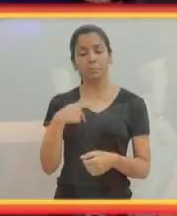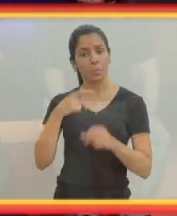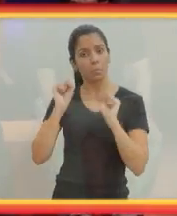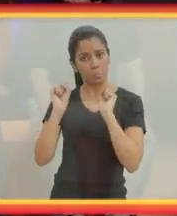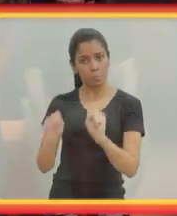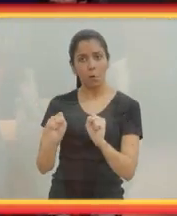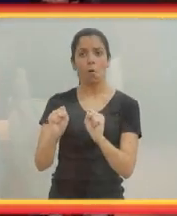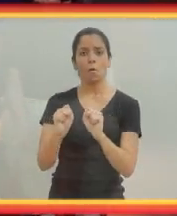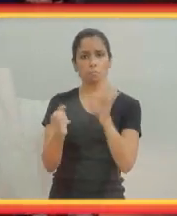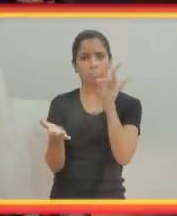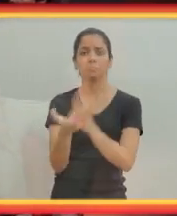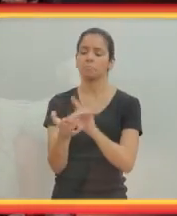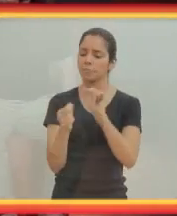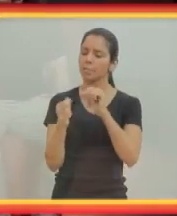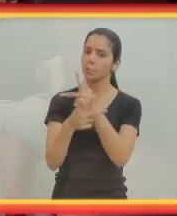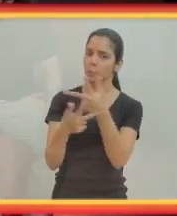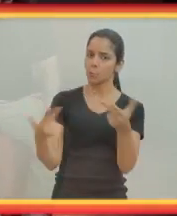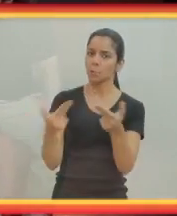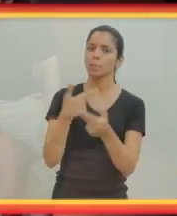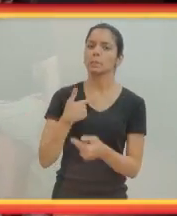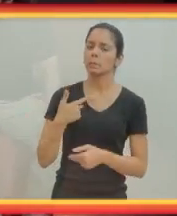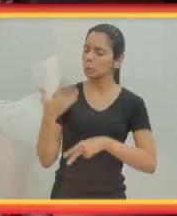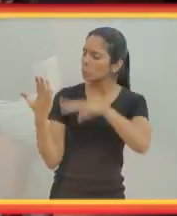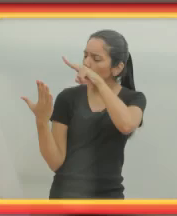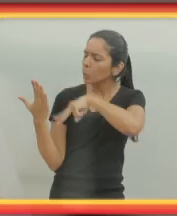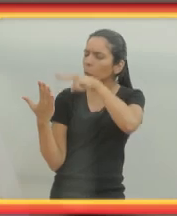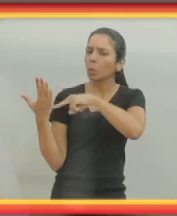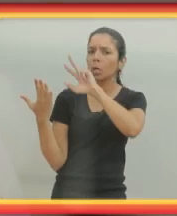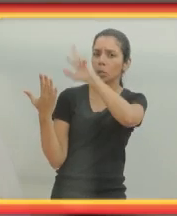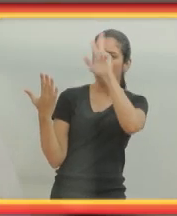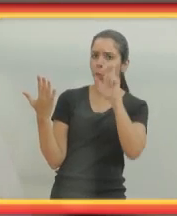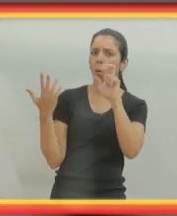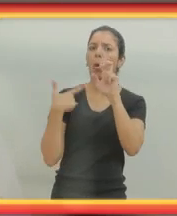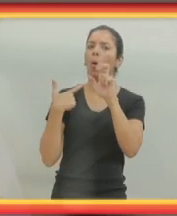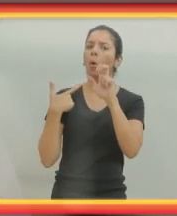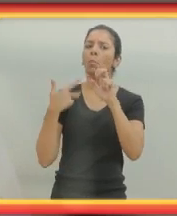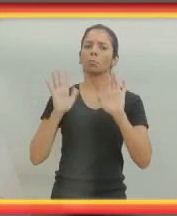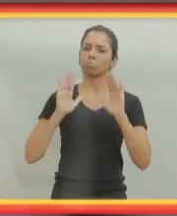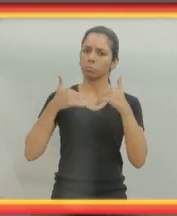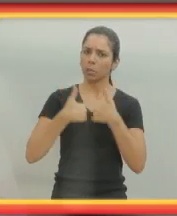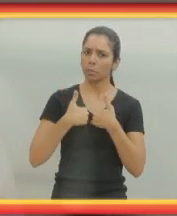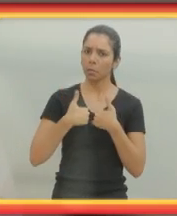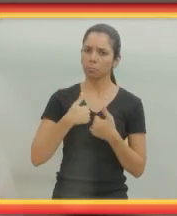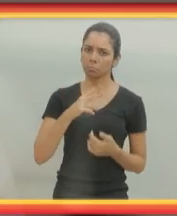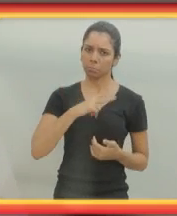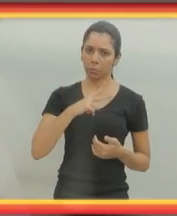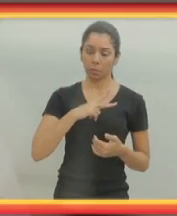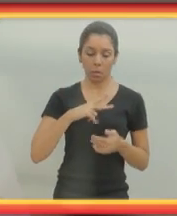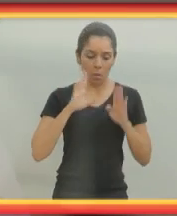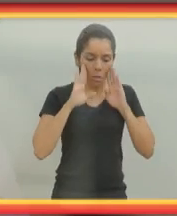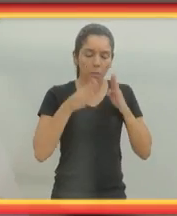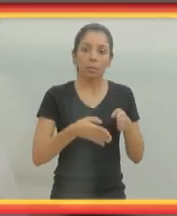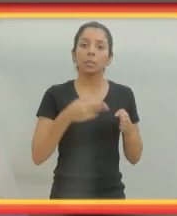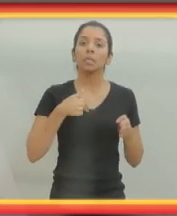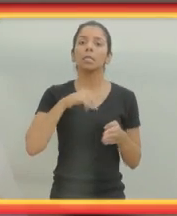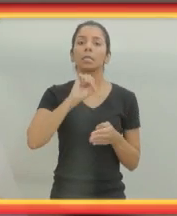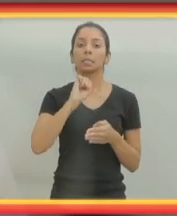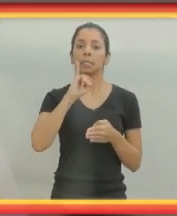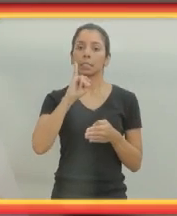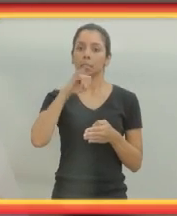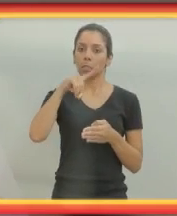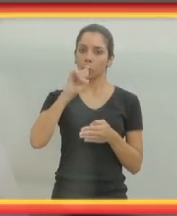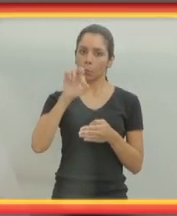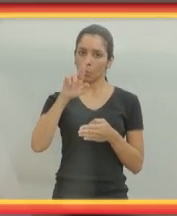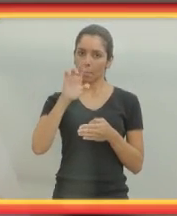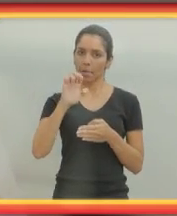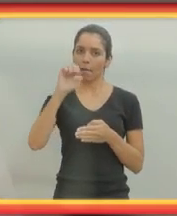de que ele pode realizar as coisas. Eu li muito a respeito desse universo do autismo e particularmente a respeito da síndrome de